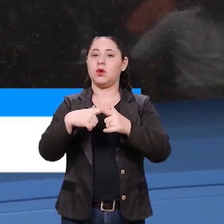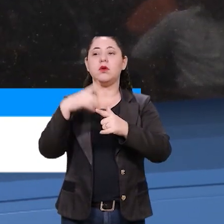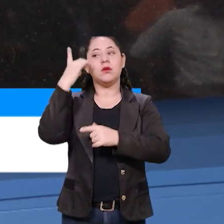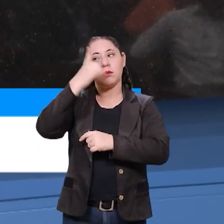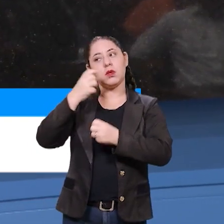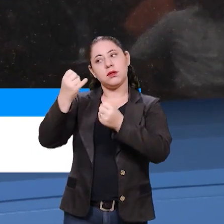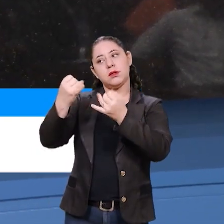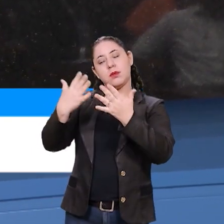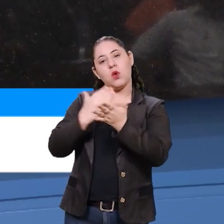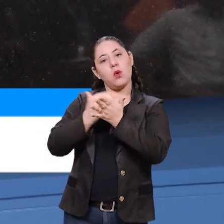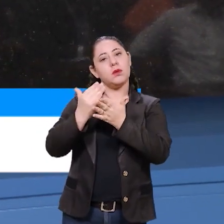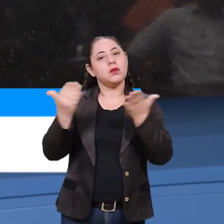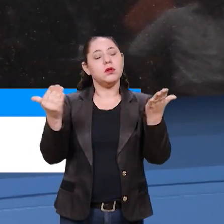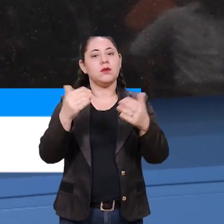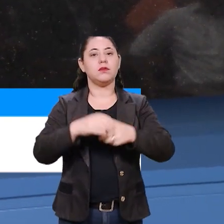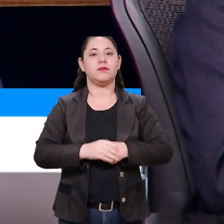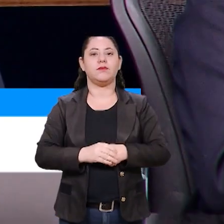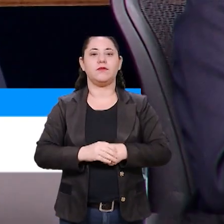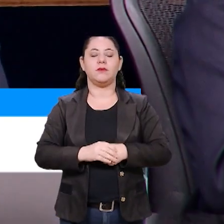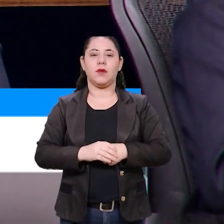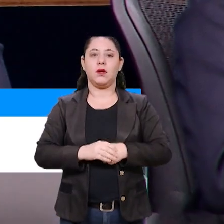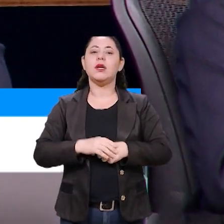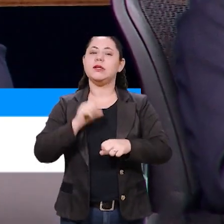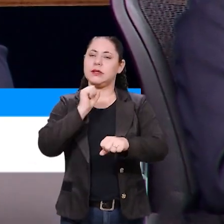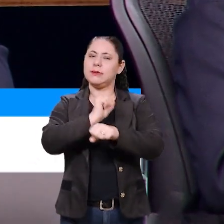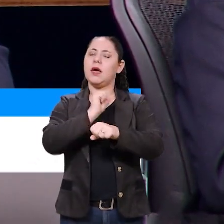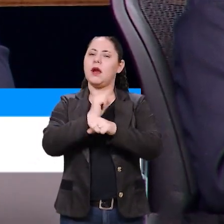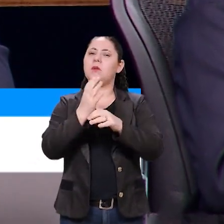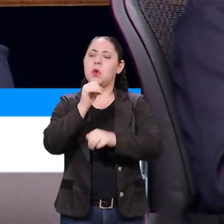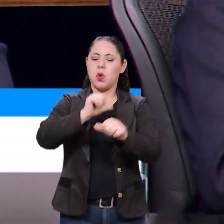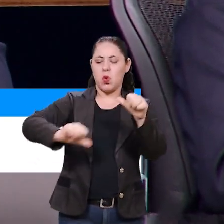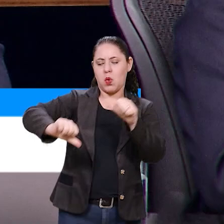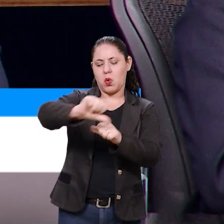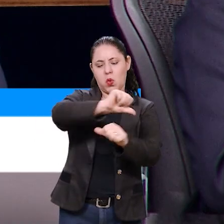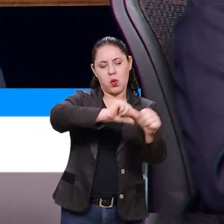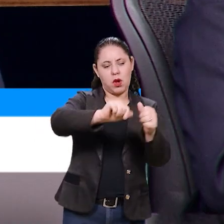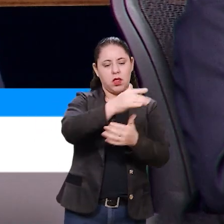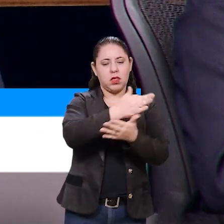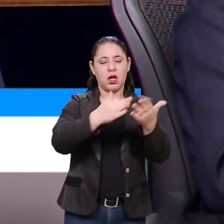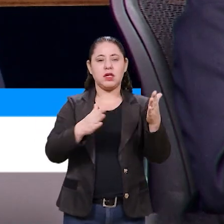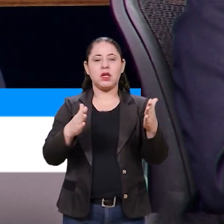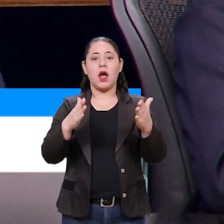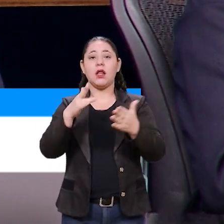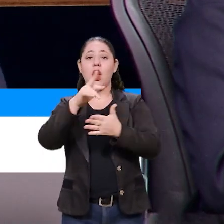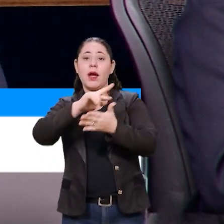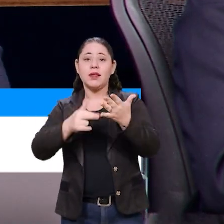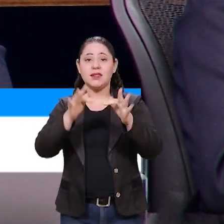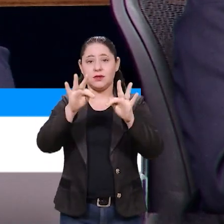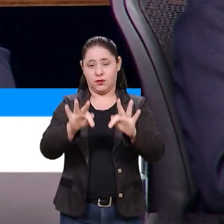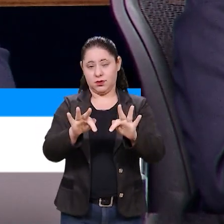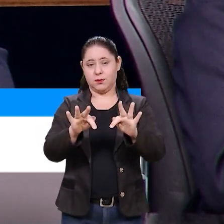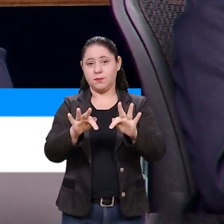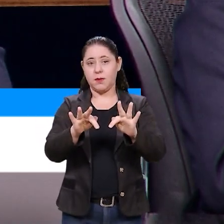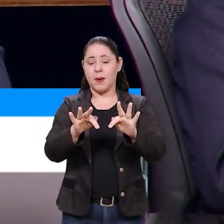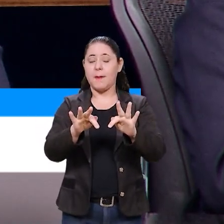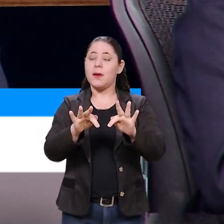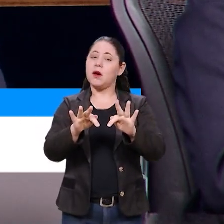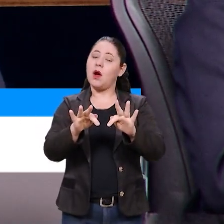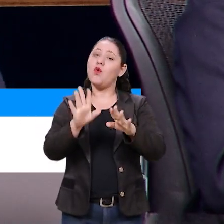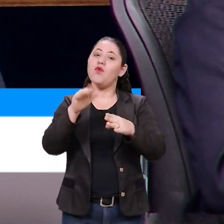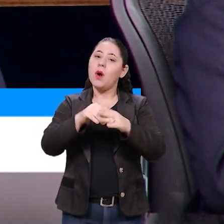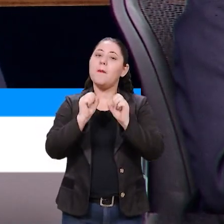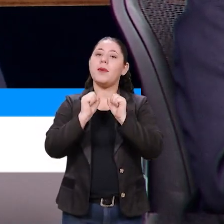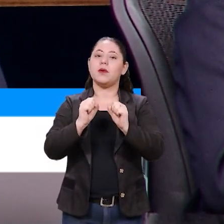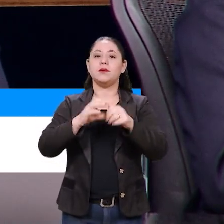o parlamentar, está apenas começando, uma vez que ele espera muitas alterações no texto até uma redação final que permita